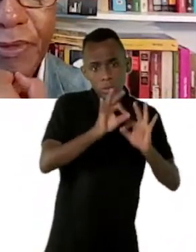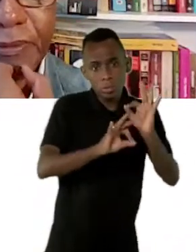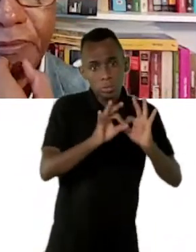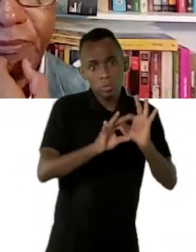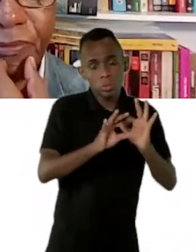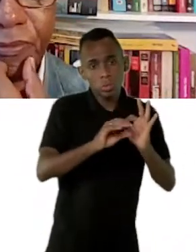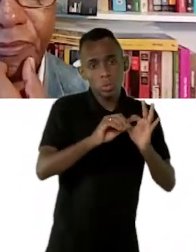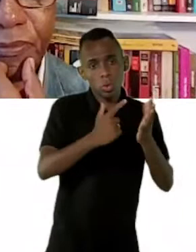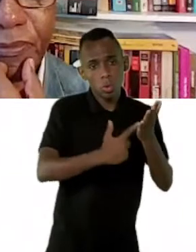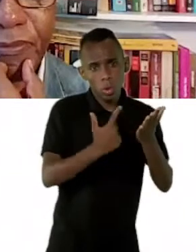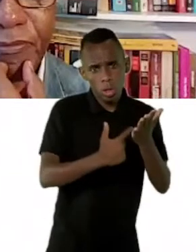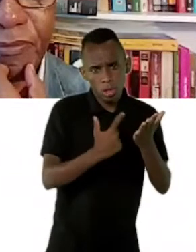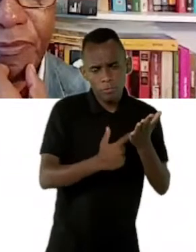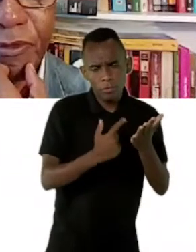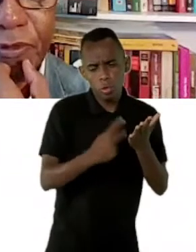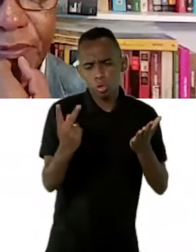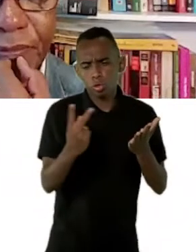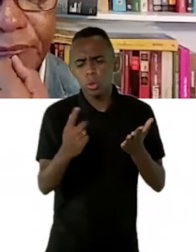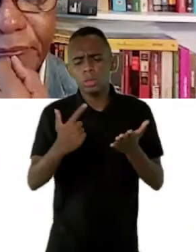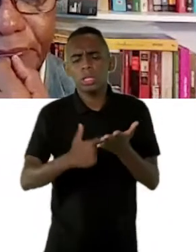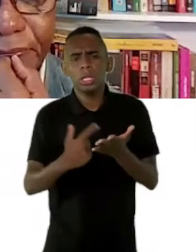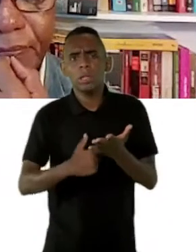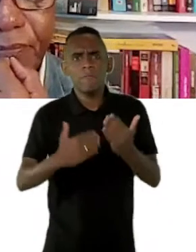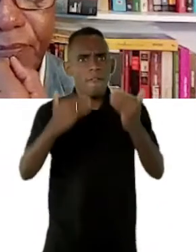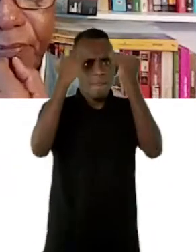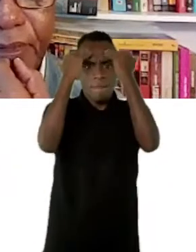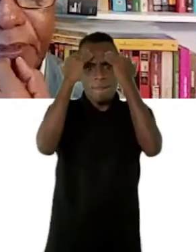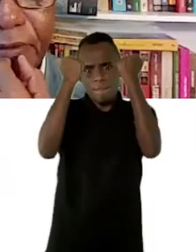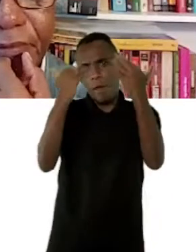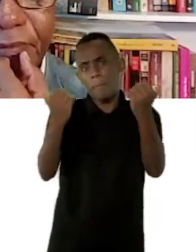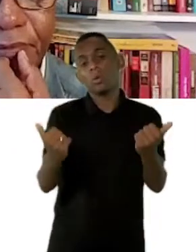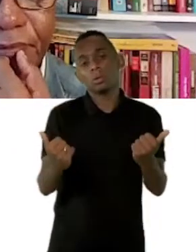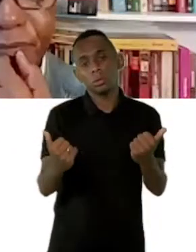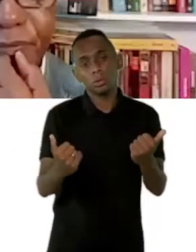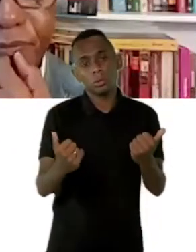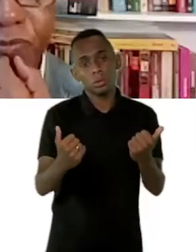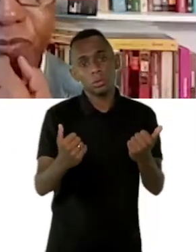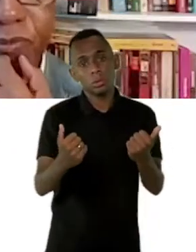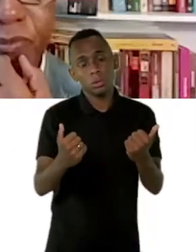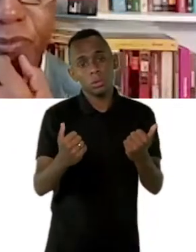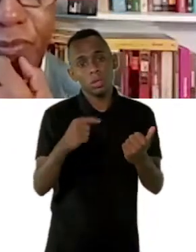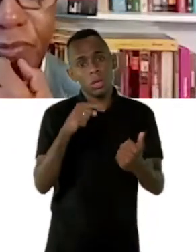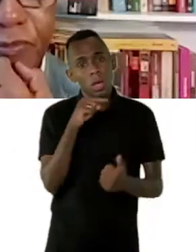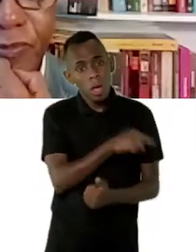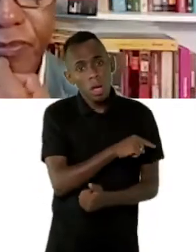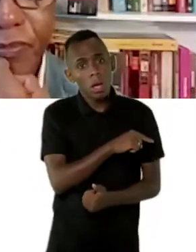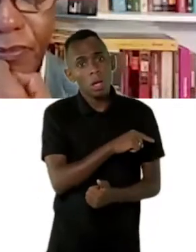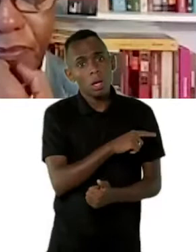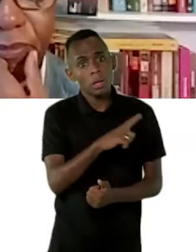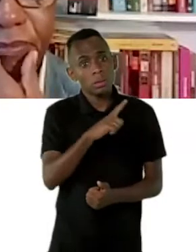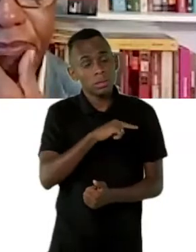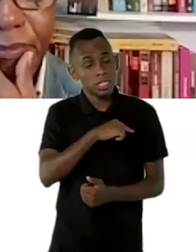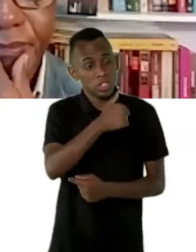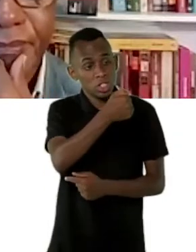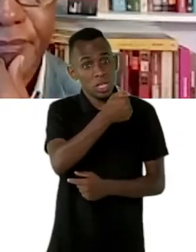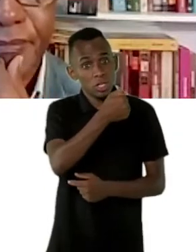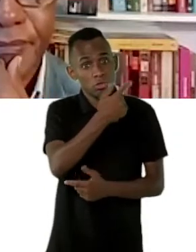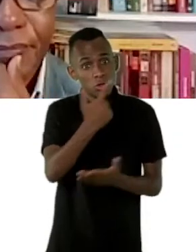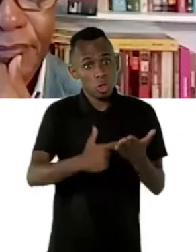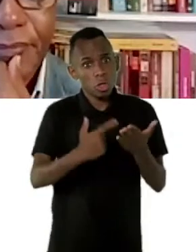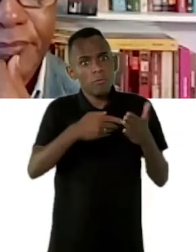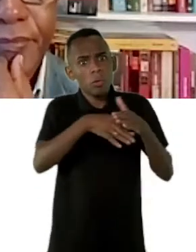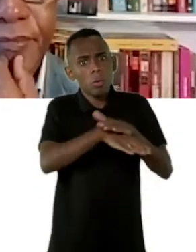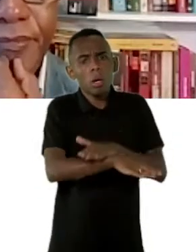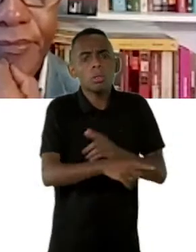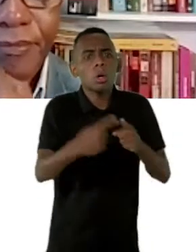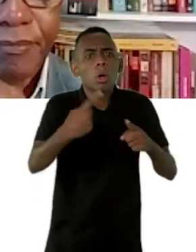grandes e absolutos sucessos. A minha autora tem mais 8, 7 livros guardados. Por que eles não